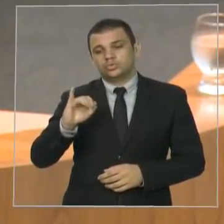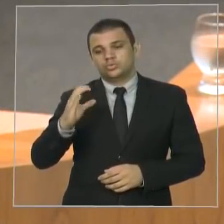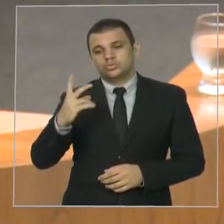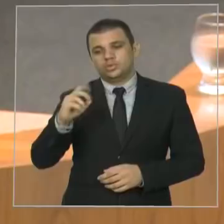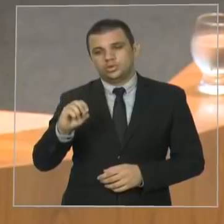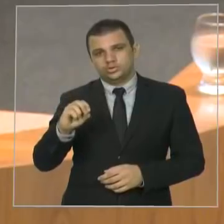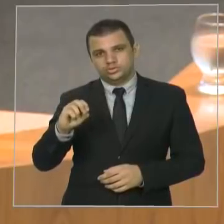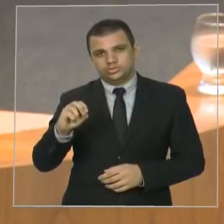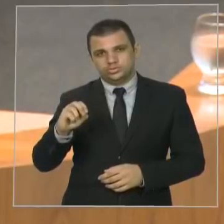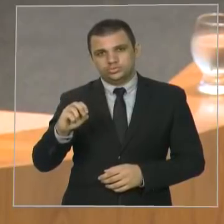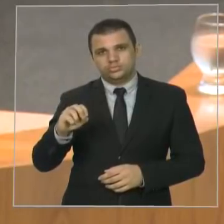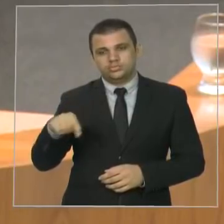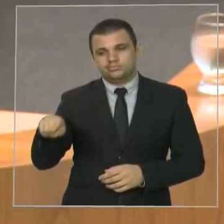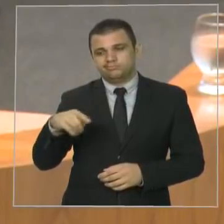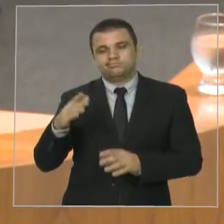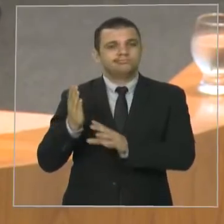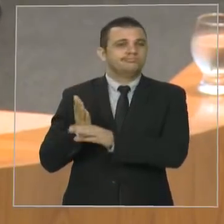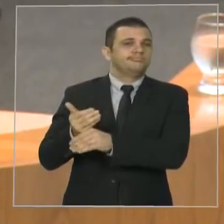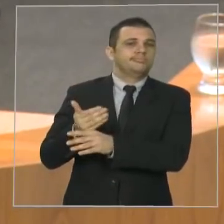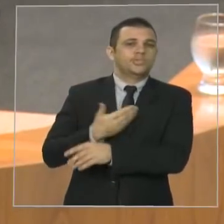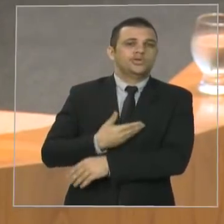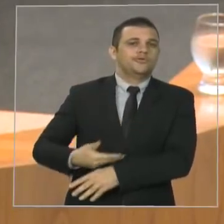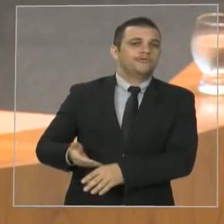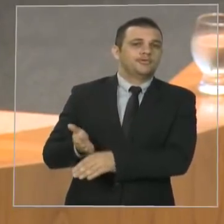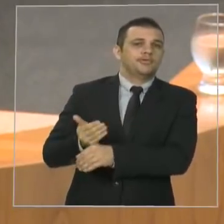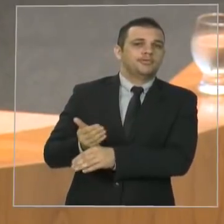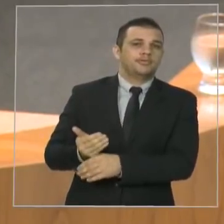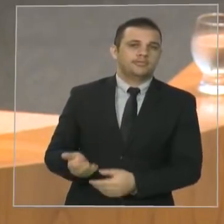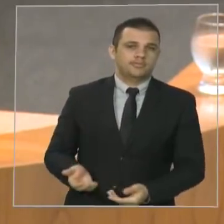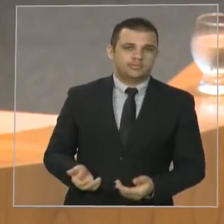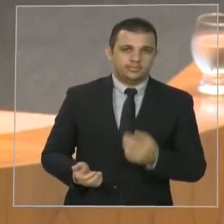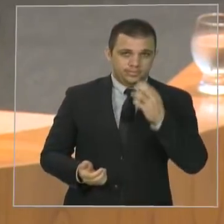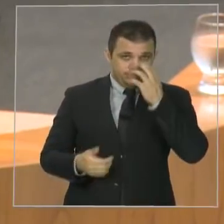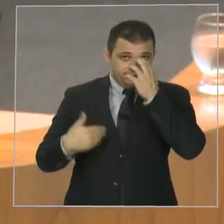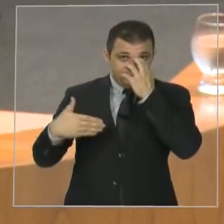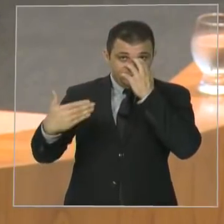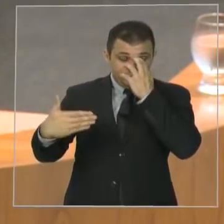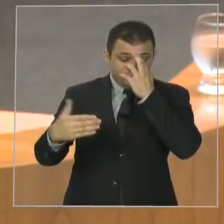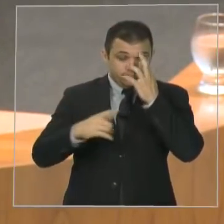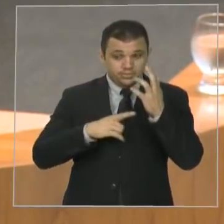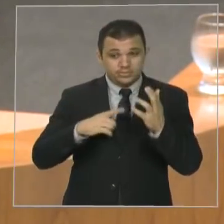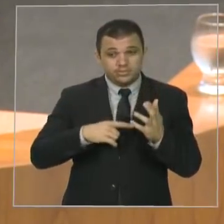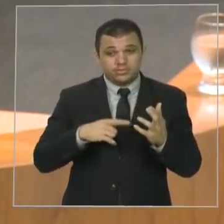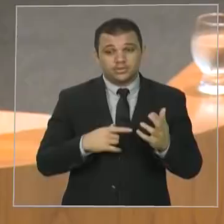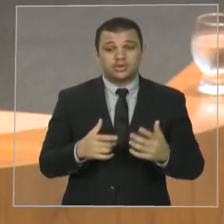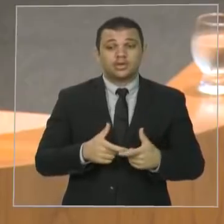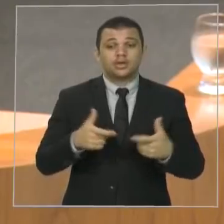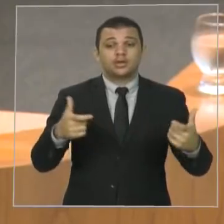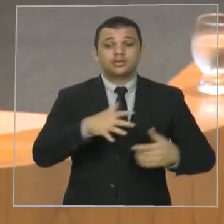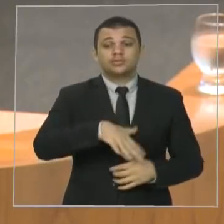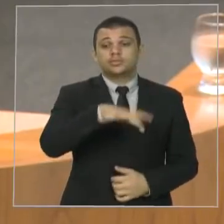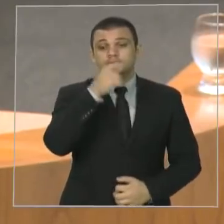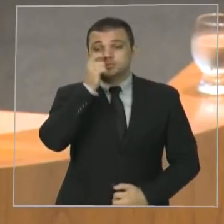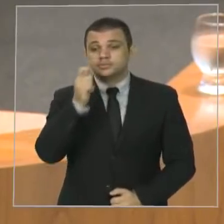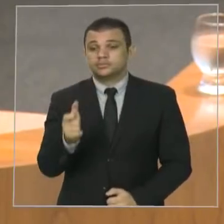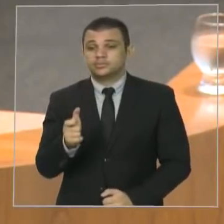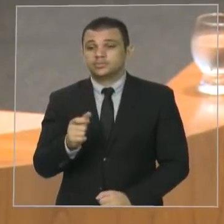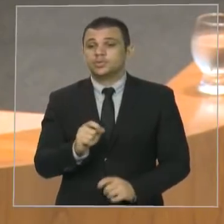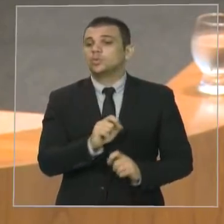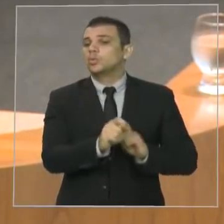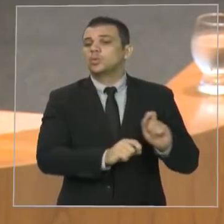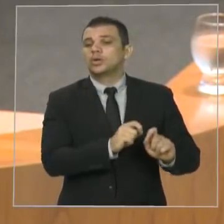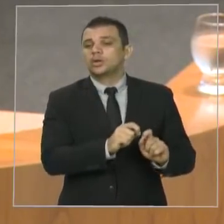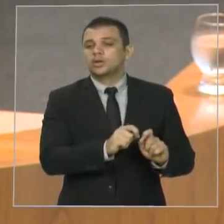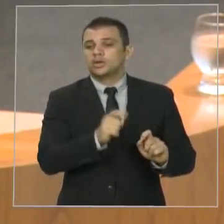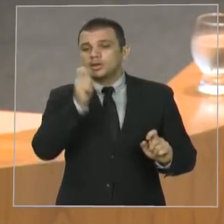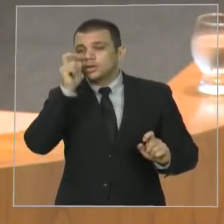passaram a satisfazer os interesses das autoridades. Em um amplo leque, financiando